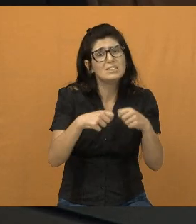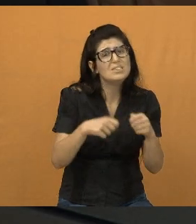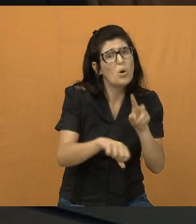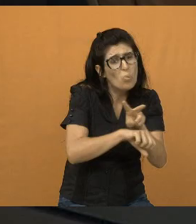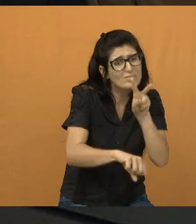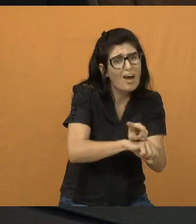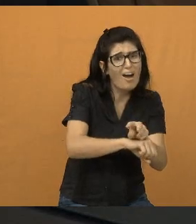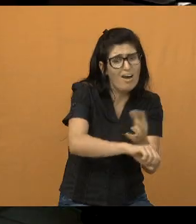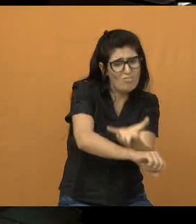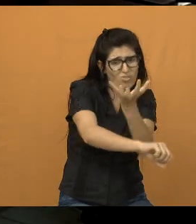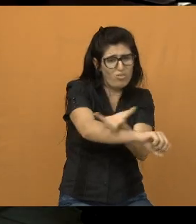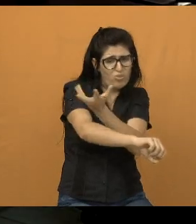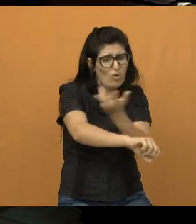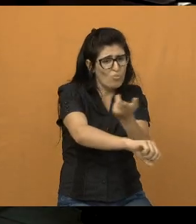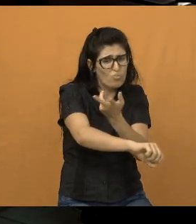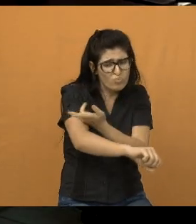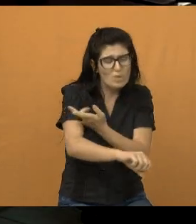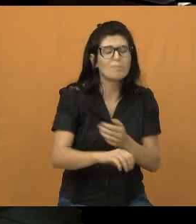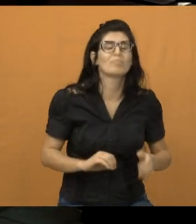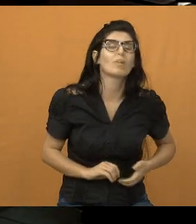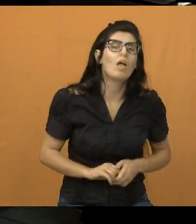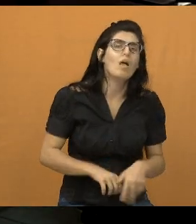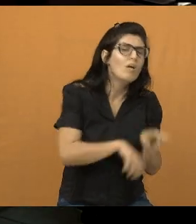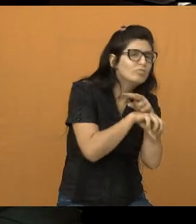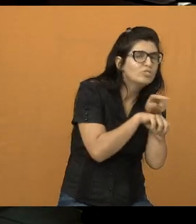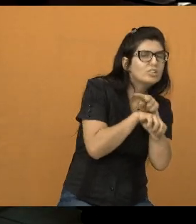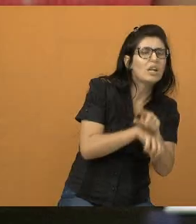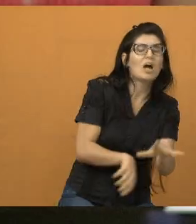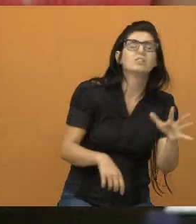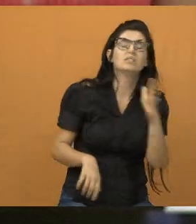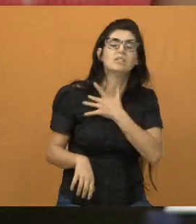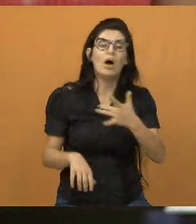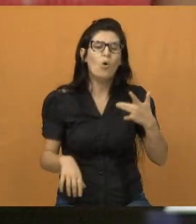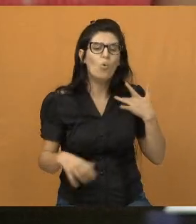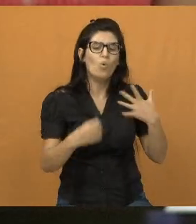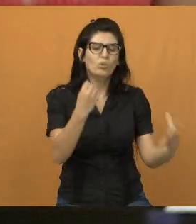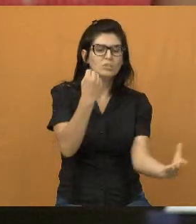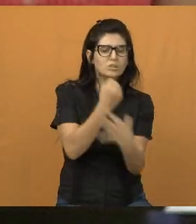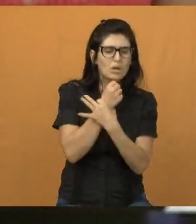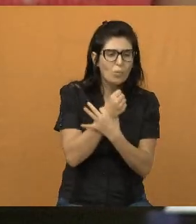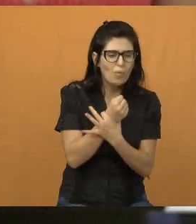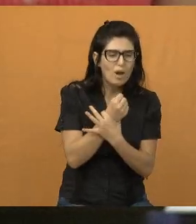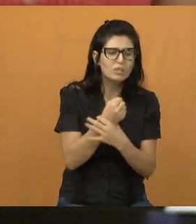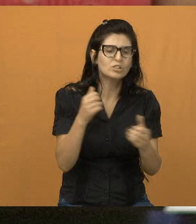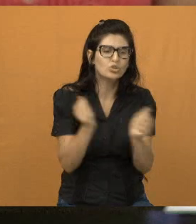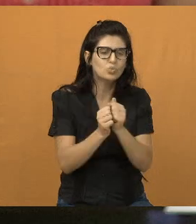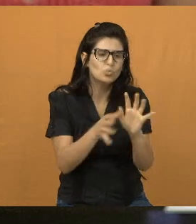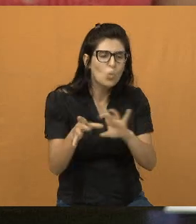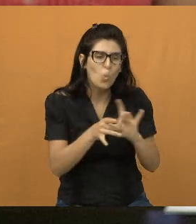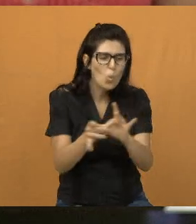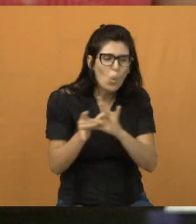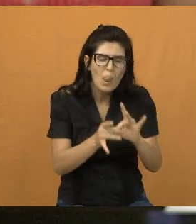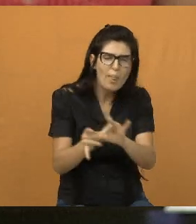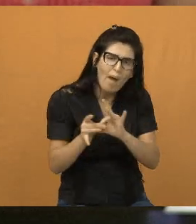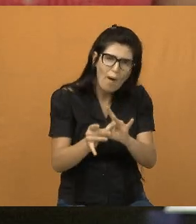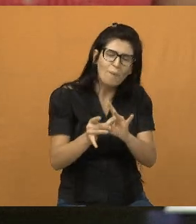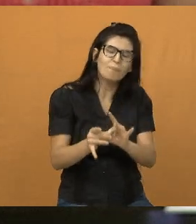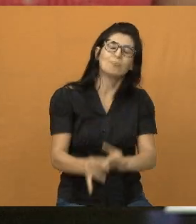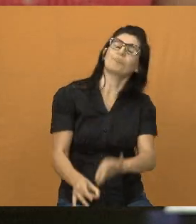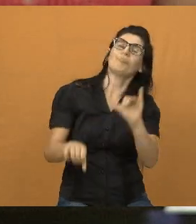a Secretaria da Saúde dispõe, através da equipe de segurança, de vigilância, de